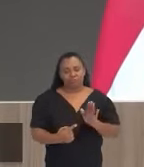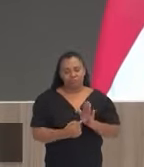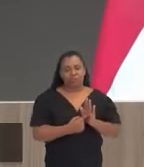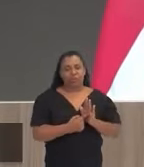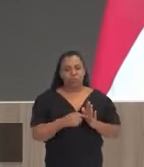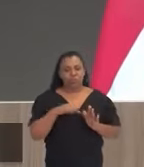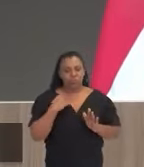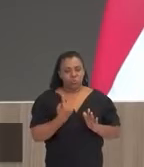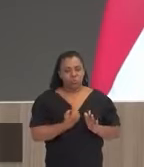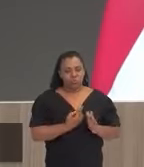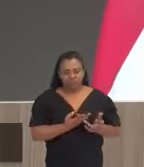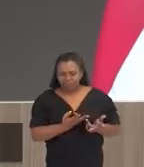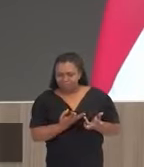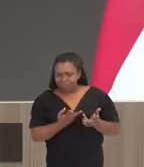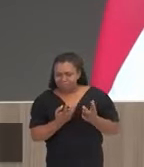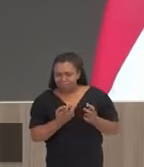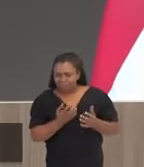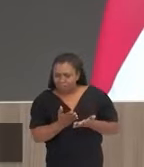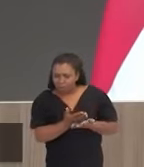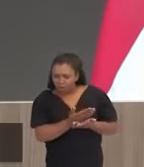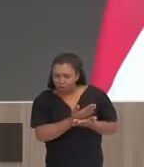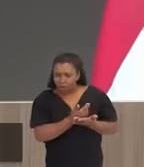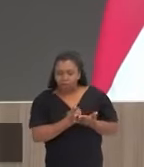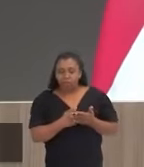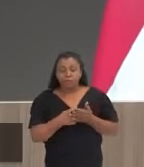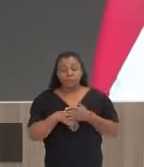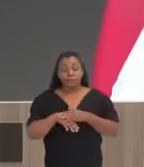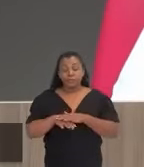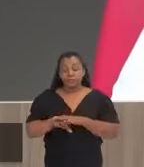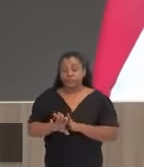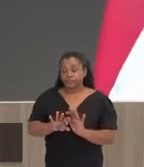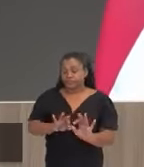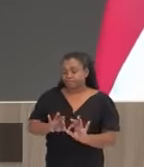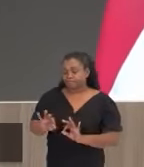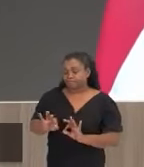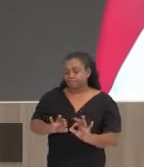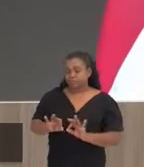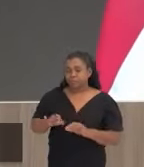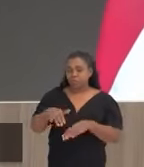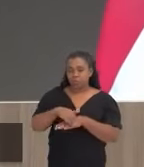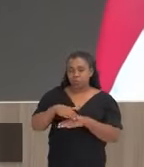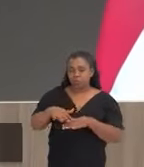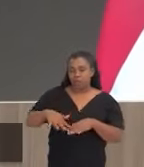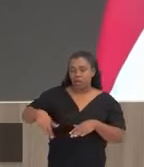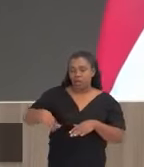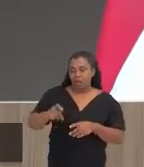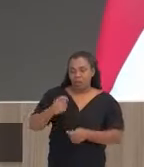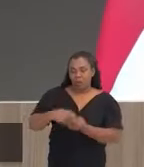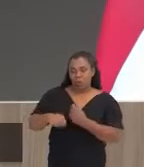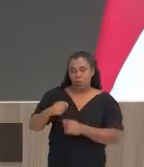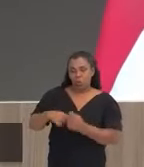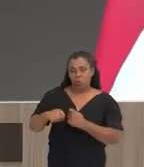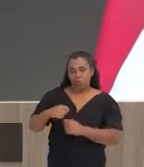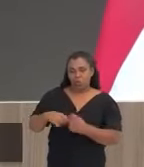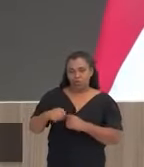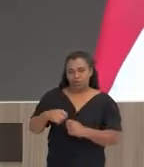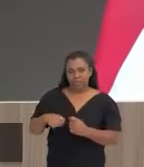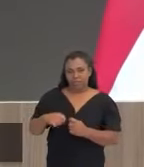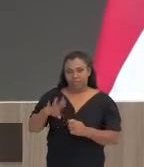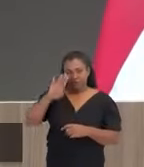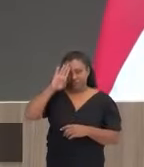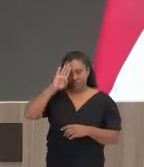no fórum. E começamos a conversar com o setor econômico e as